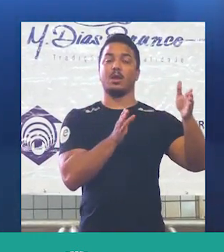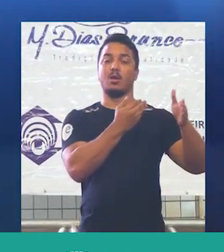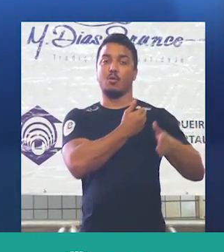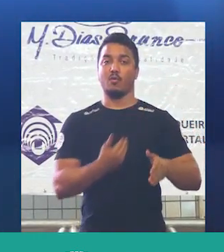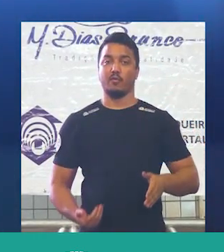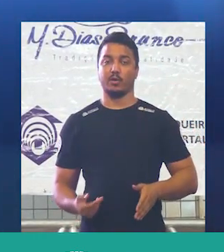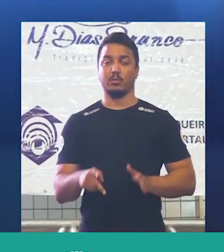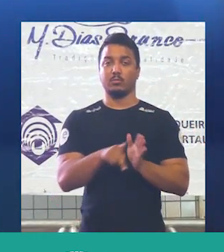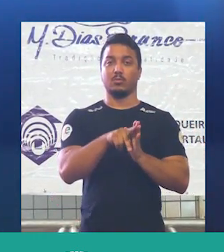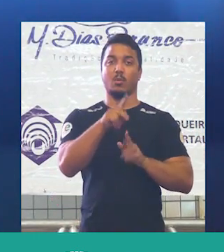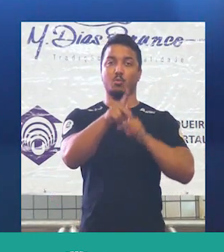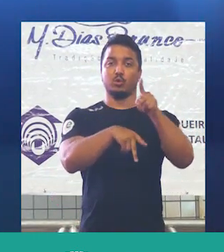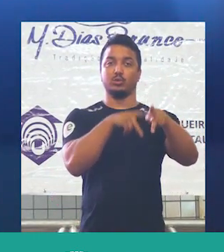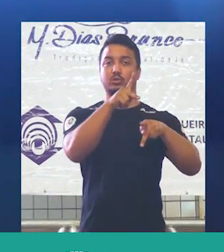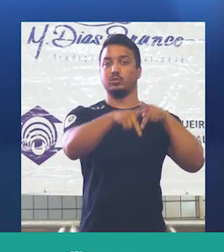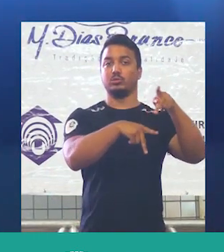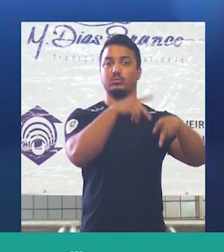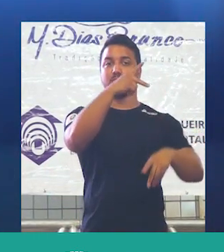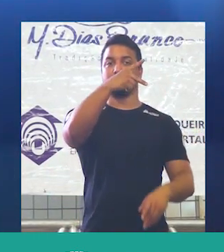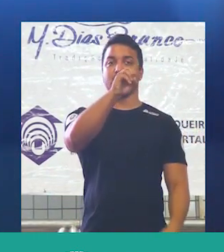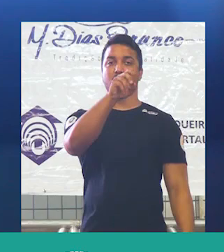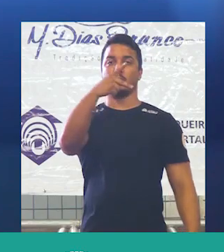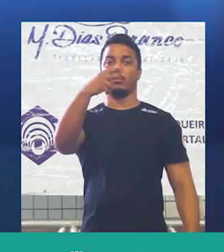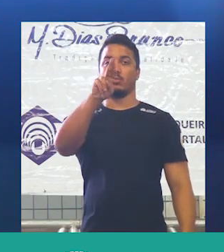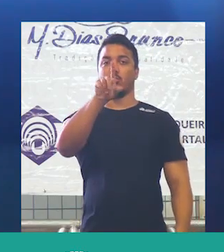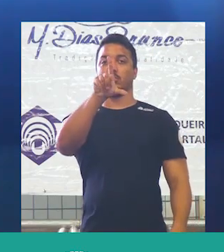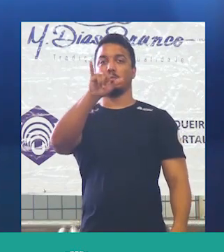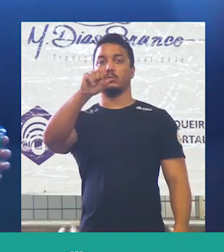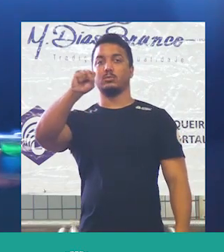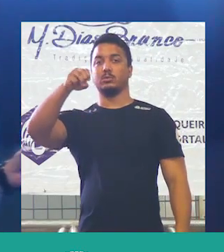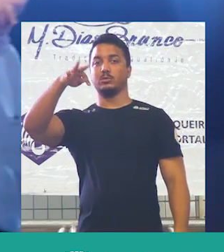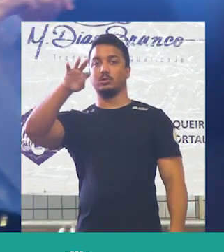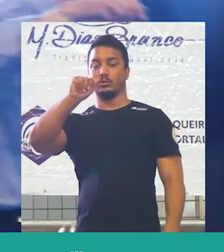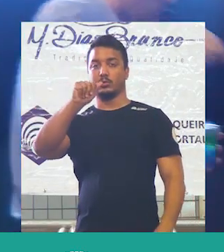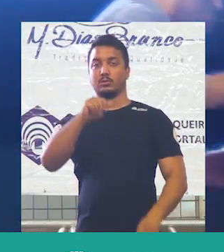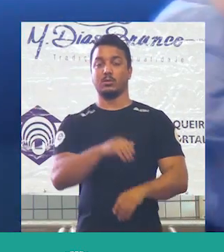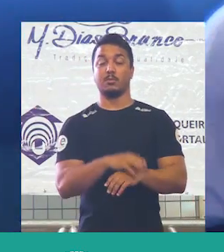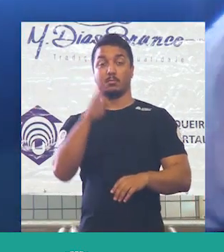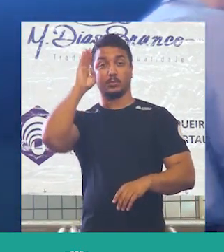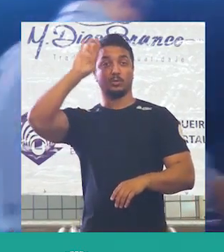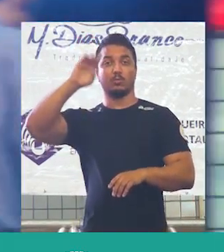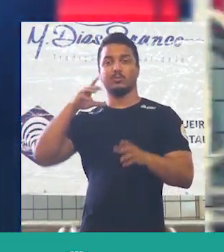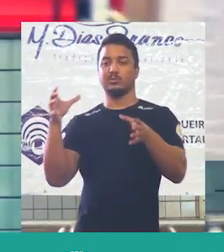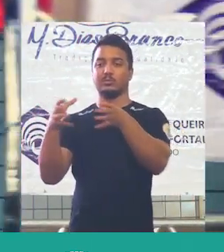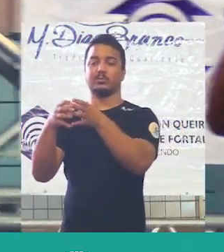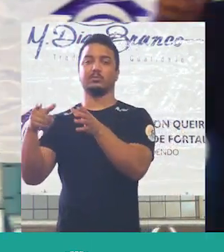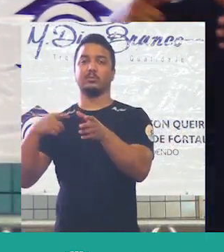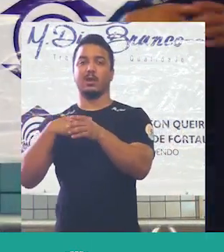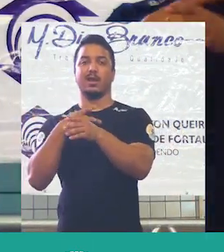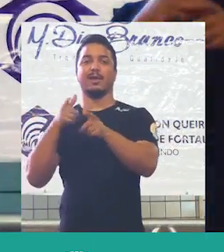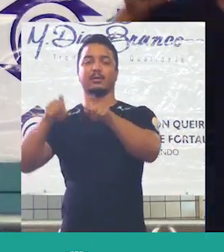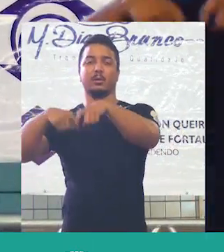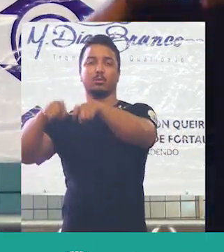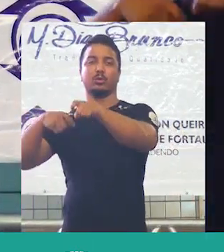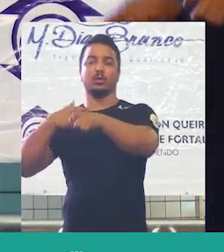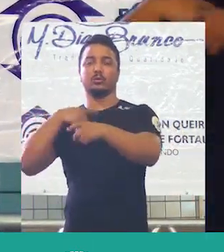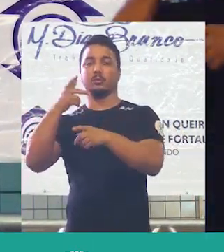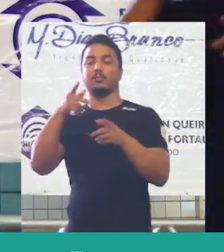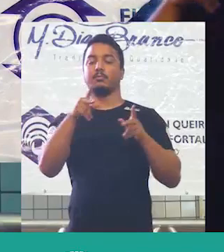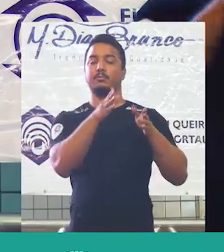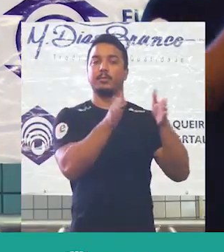governos populistas, mais precisamente as ligas camponesas durante o governo do Juscelino